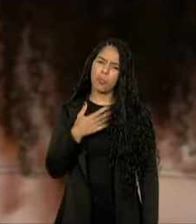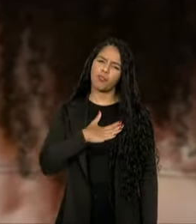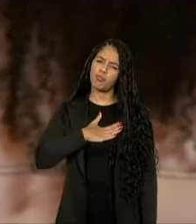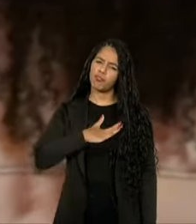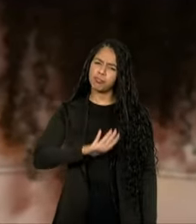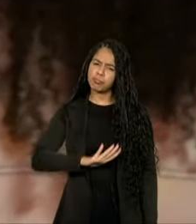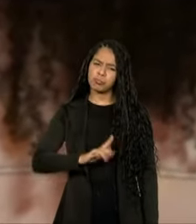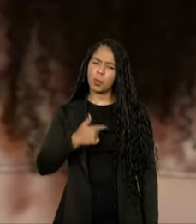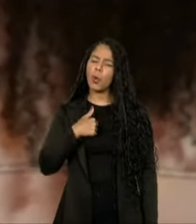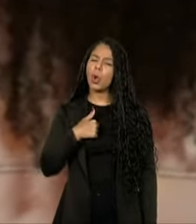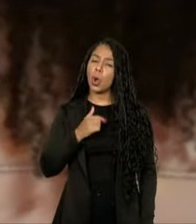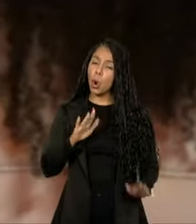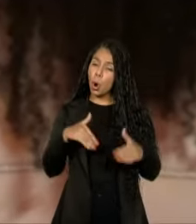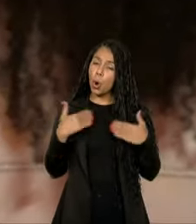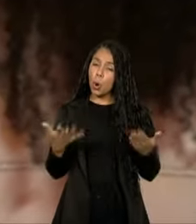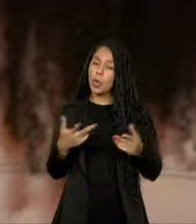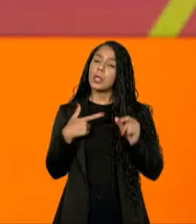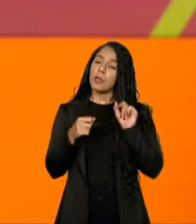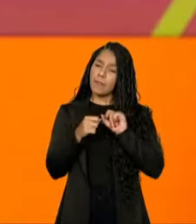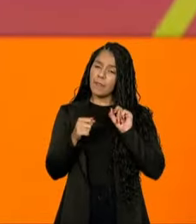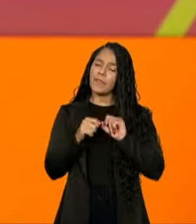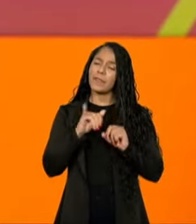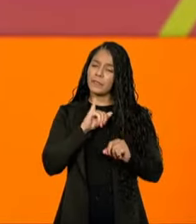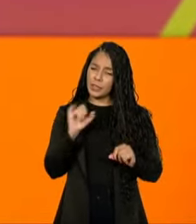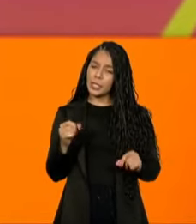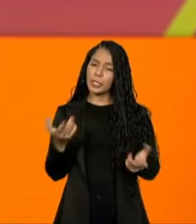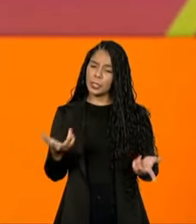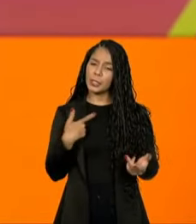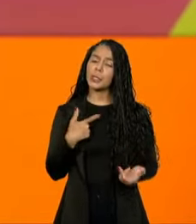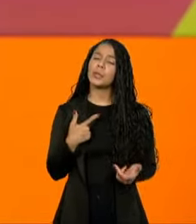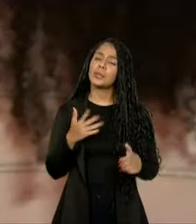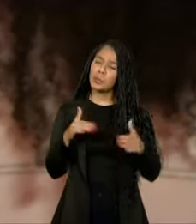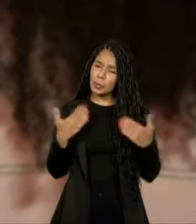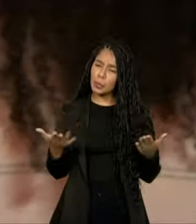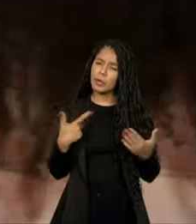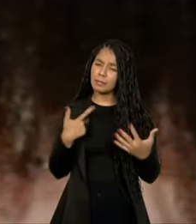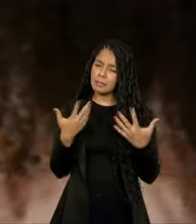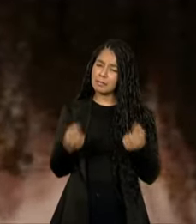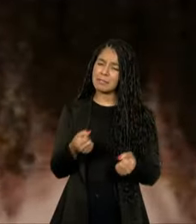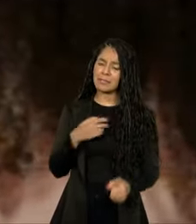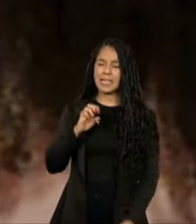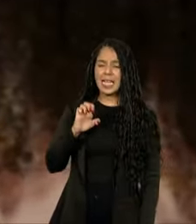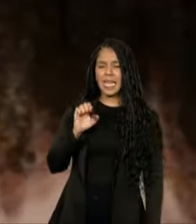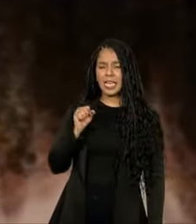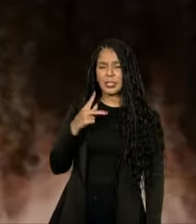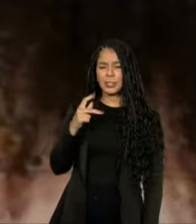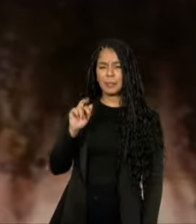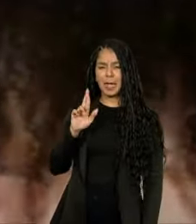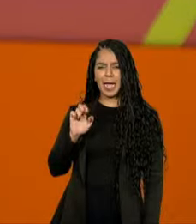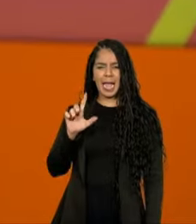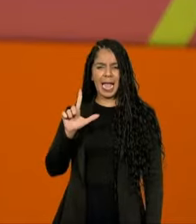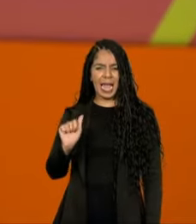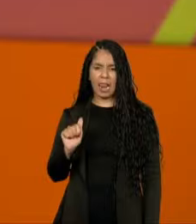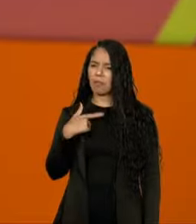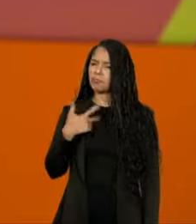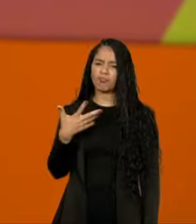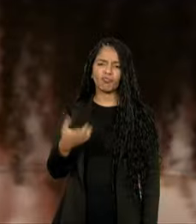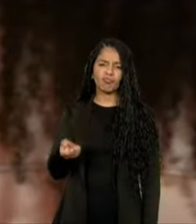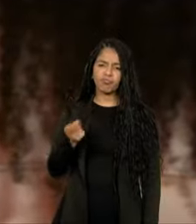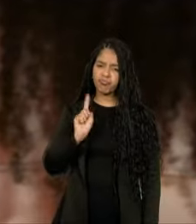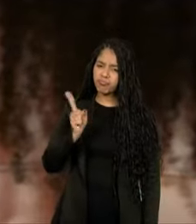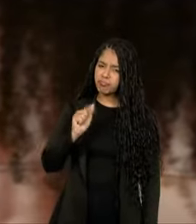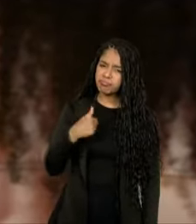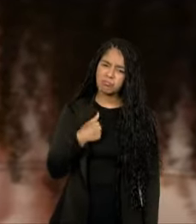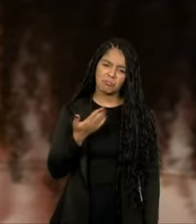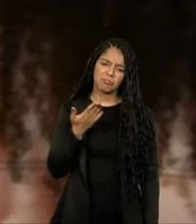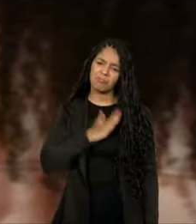Quando eu fazia isso, quando eu caía nessa esparrela, como diria meu velho pai, que adora essas palavras, eu não gostava disso. Não